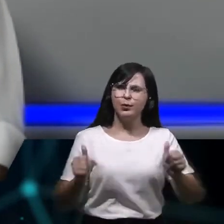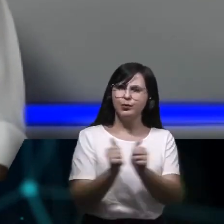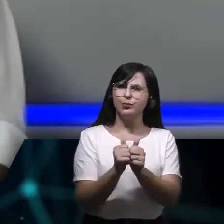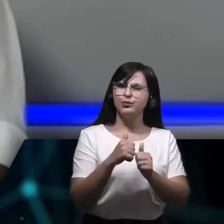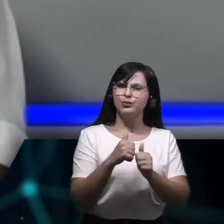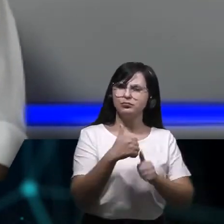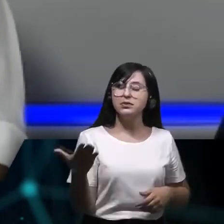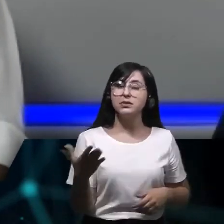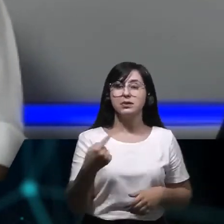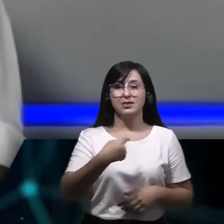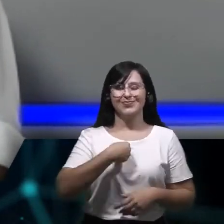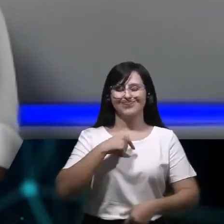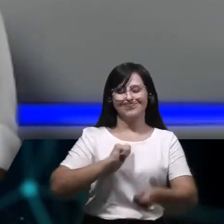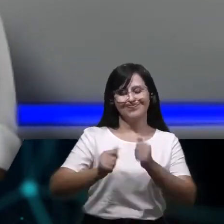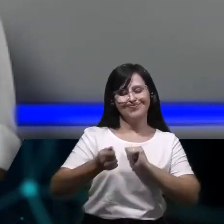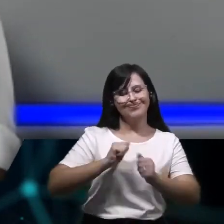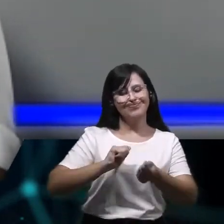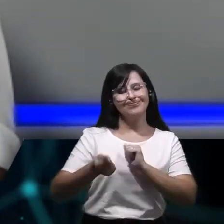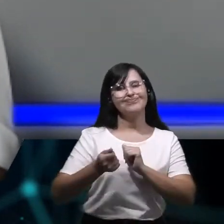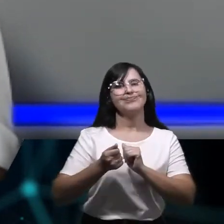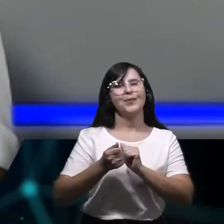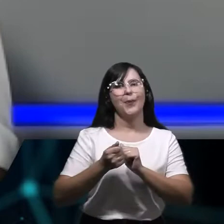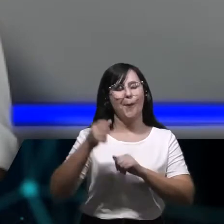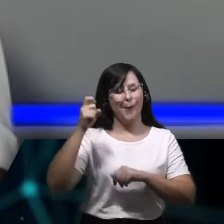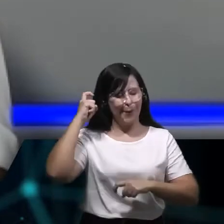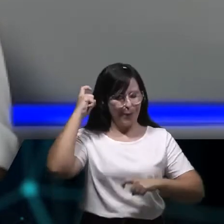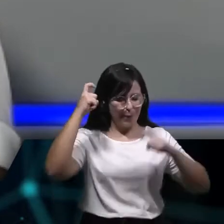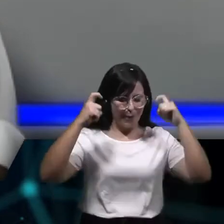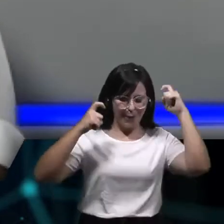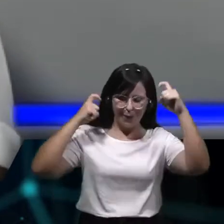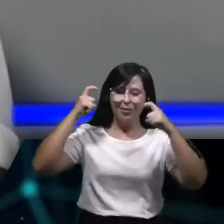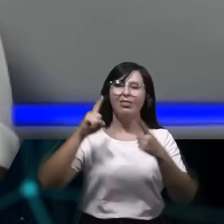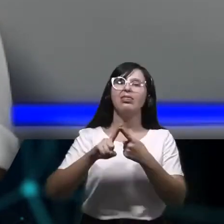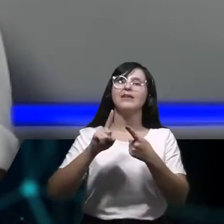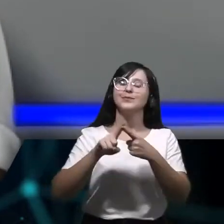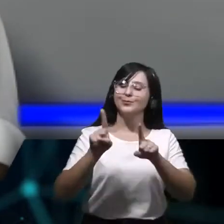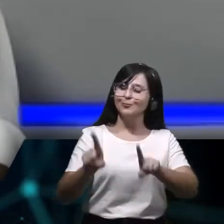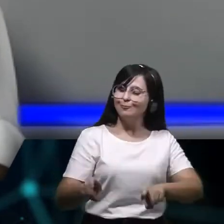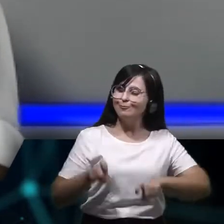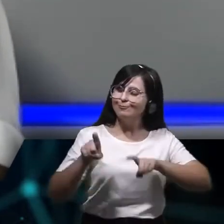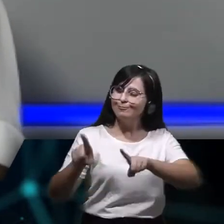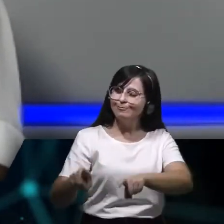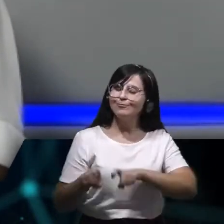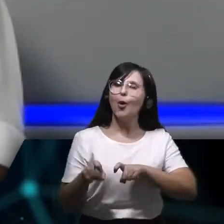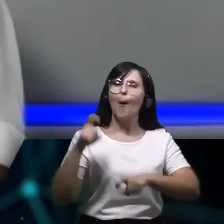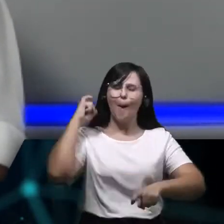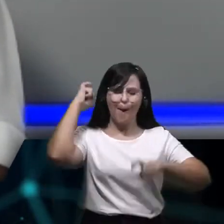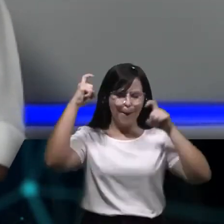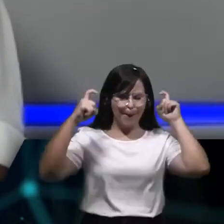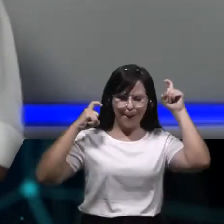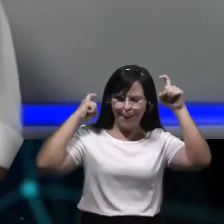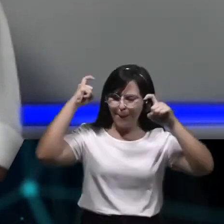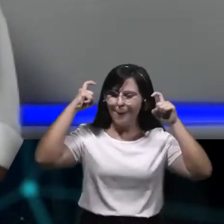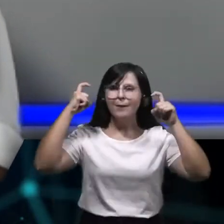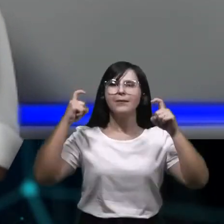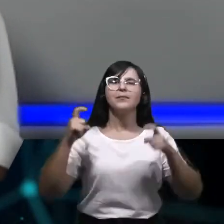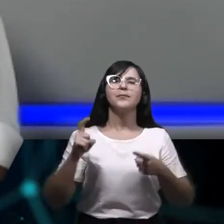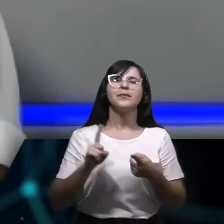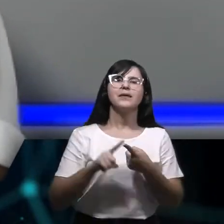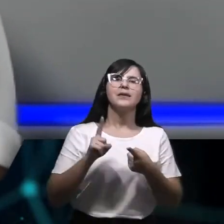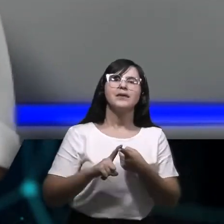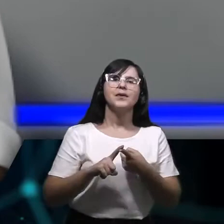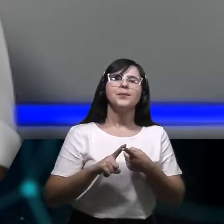economia do meu município, sim, preocupado com a economia, na agricultura, com a agricultura, venho preocupado com